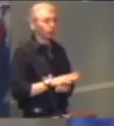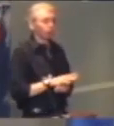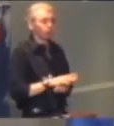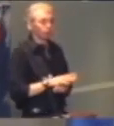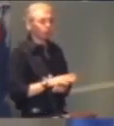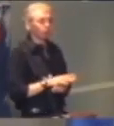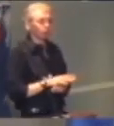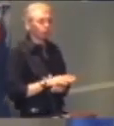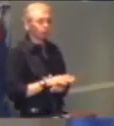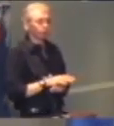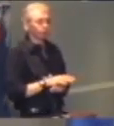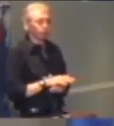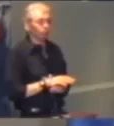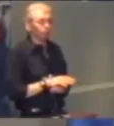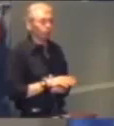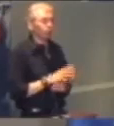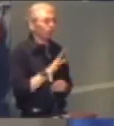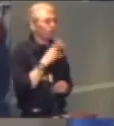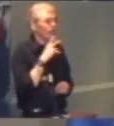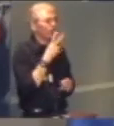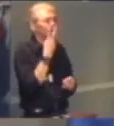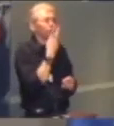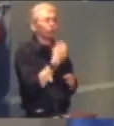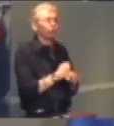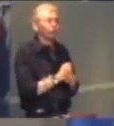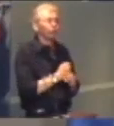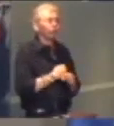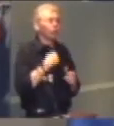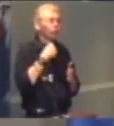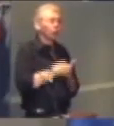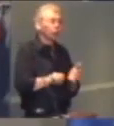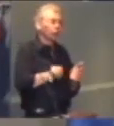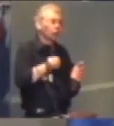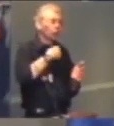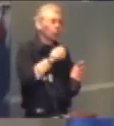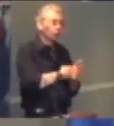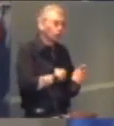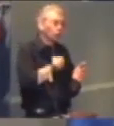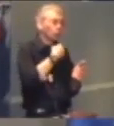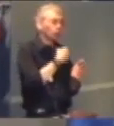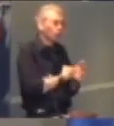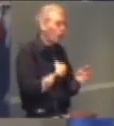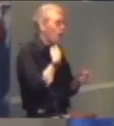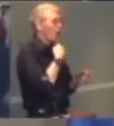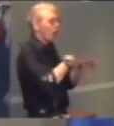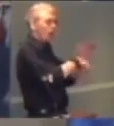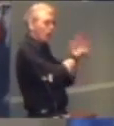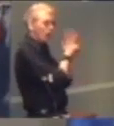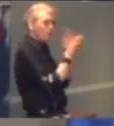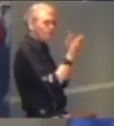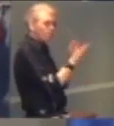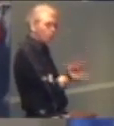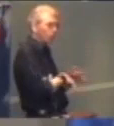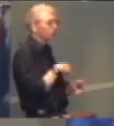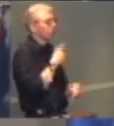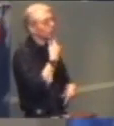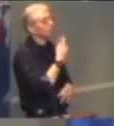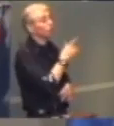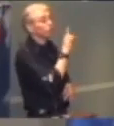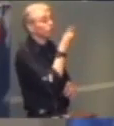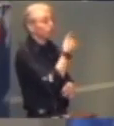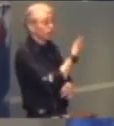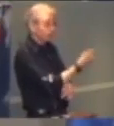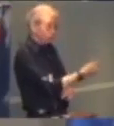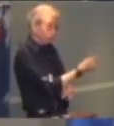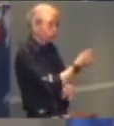Brasil brigamos 2 anos pós a lei dia 27 de